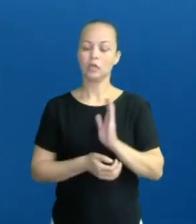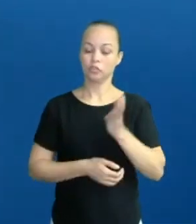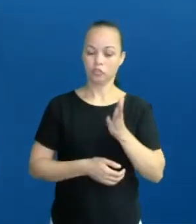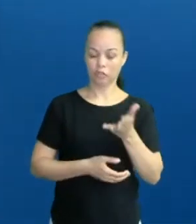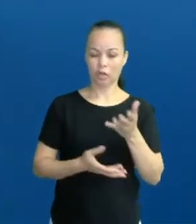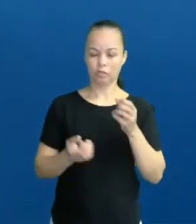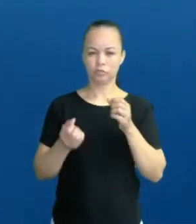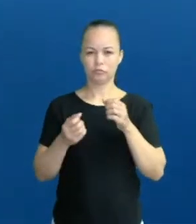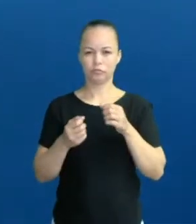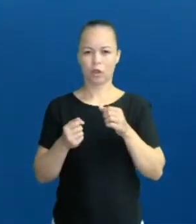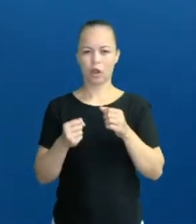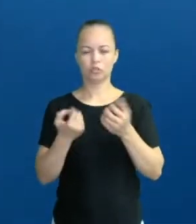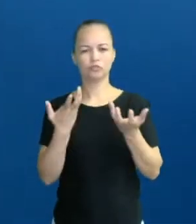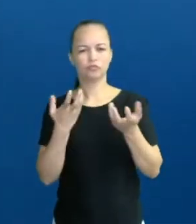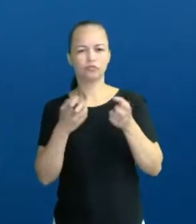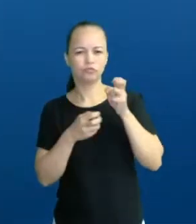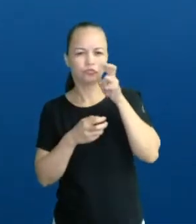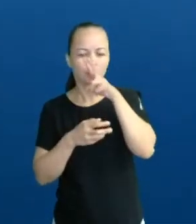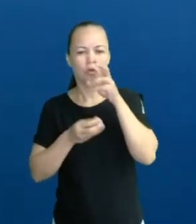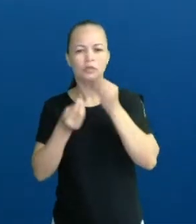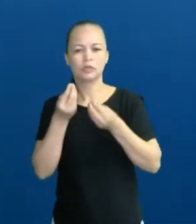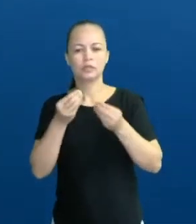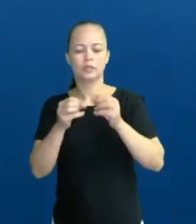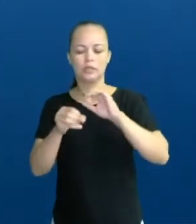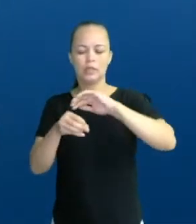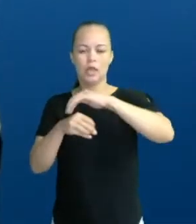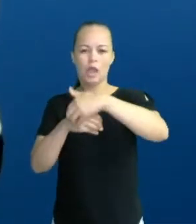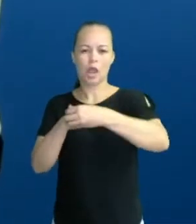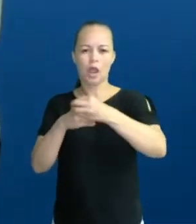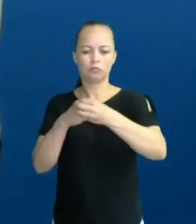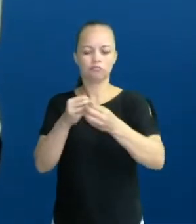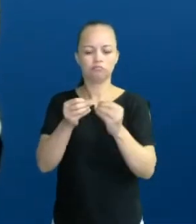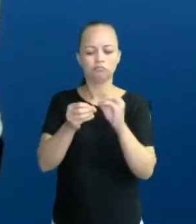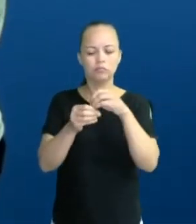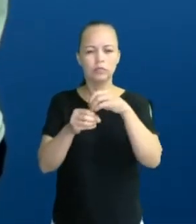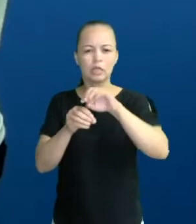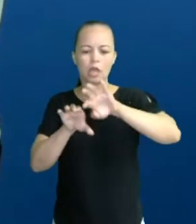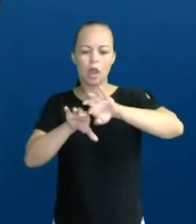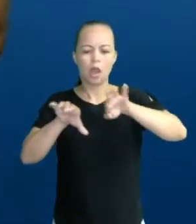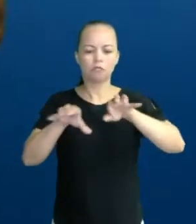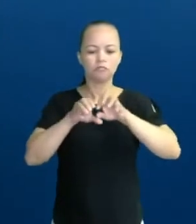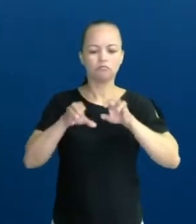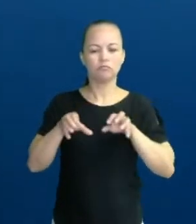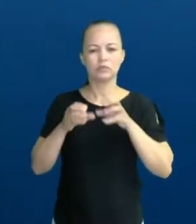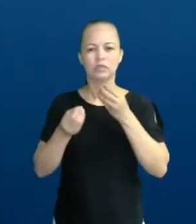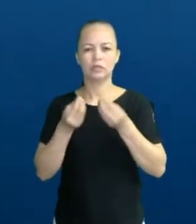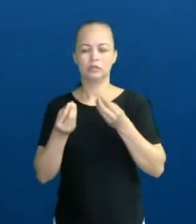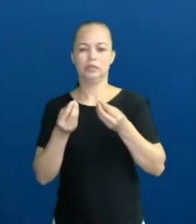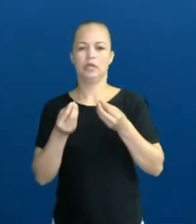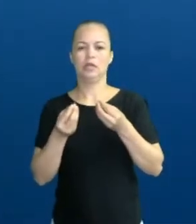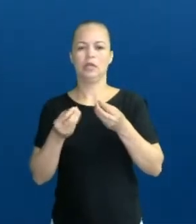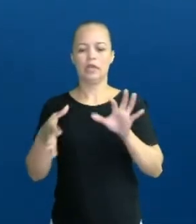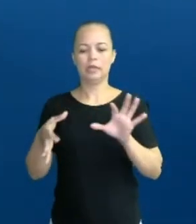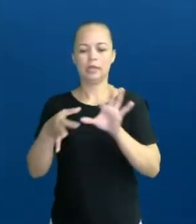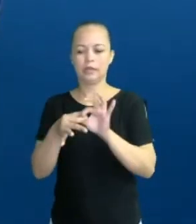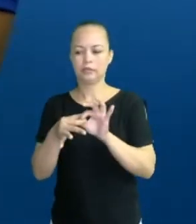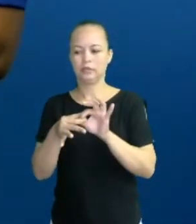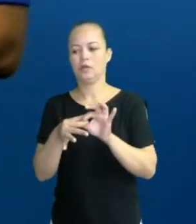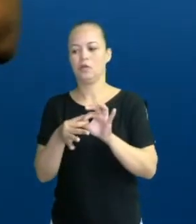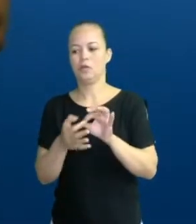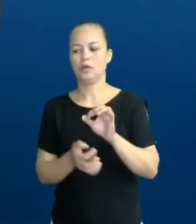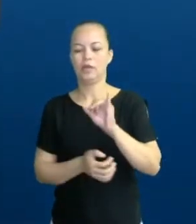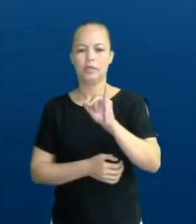de coesão que se exercem entre as moléculas, ou forças intermoleculares, a gente chama de ligações o quê?